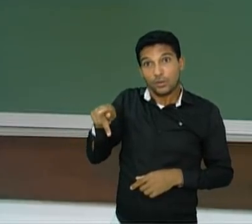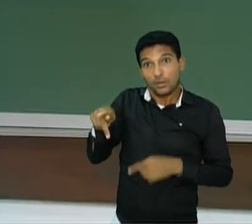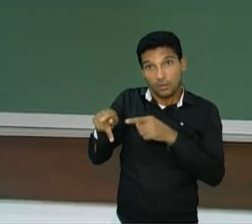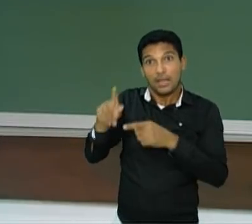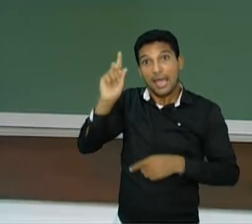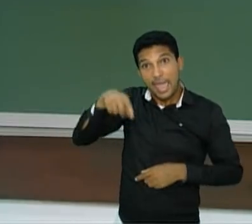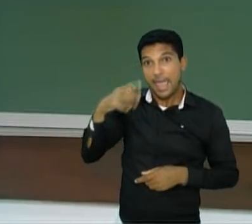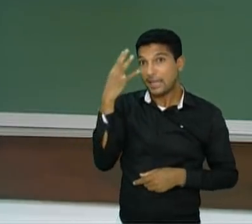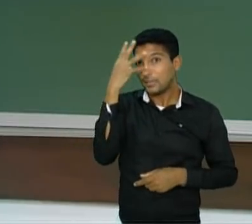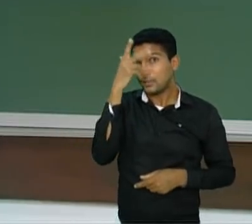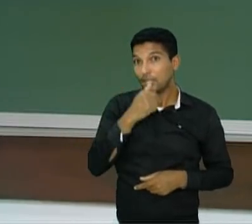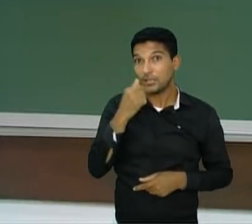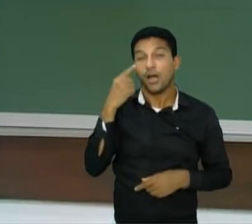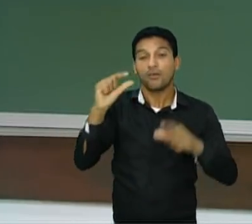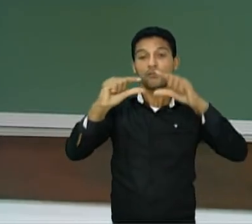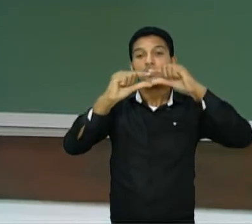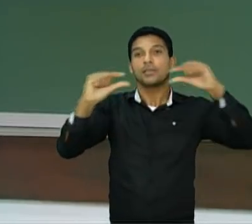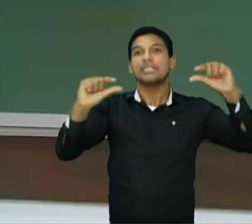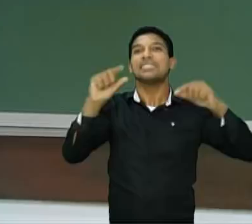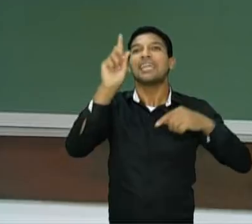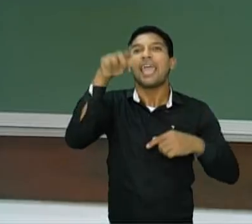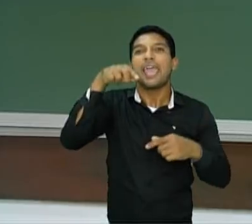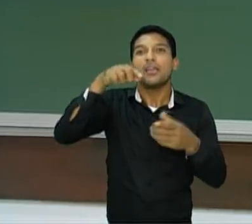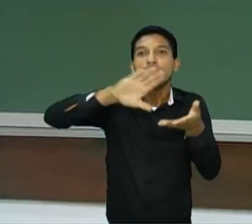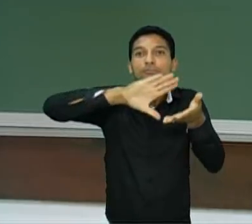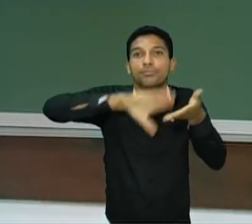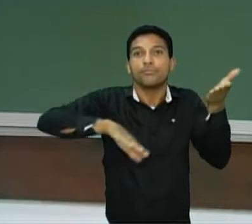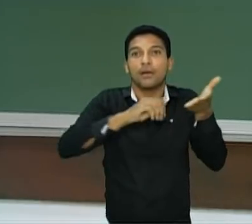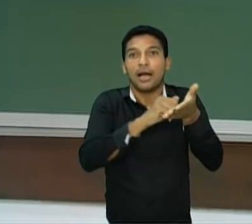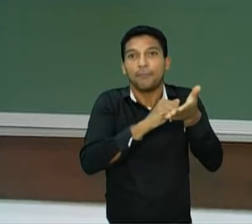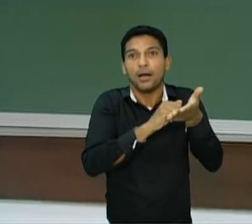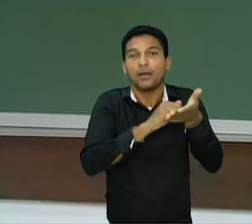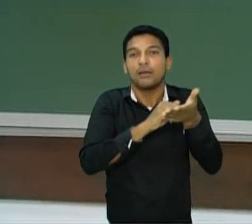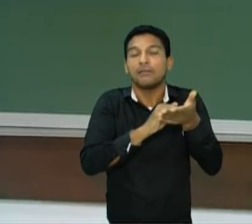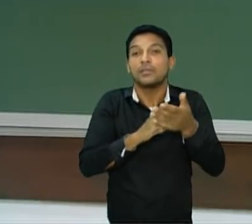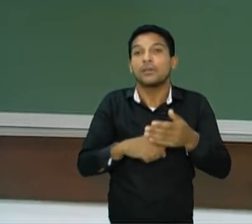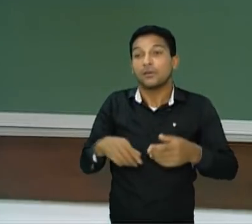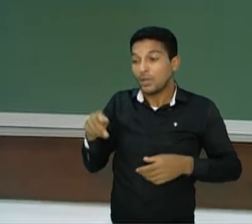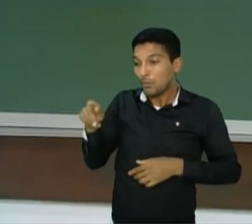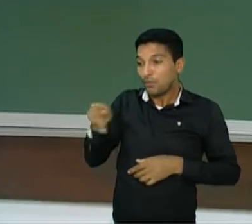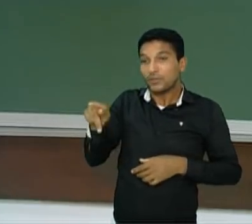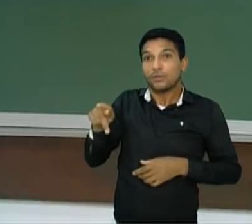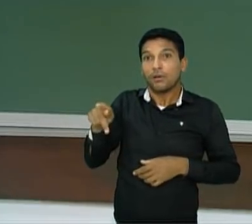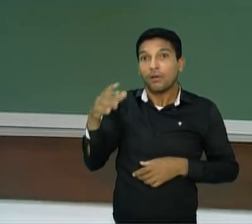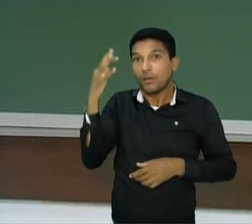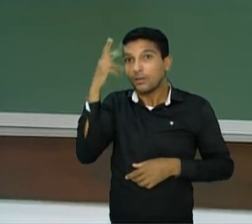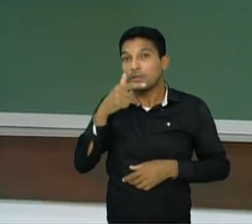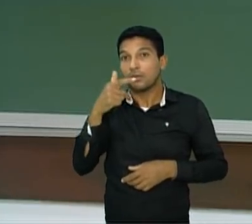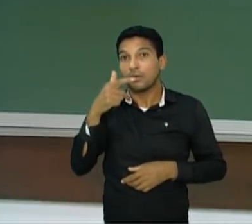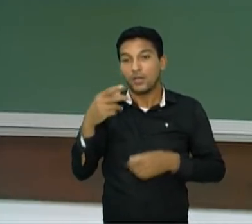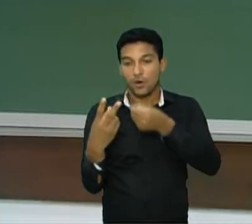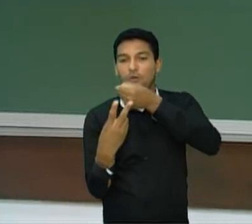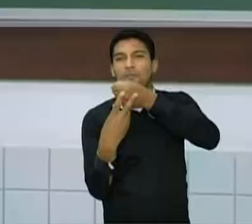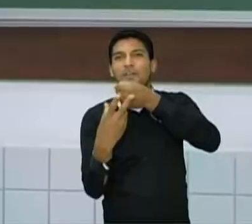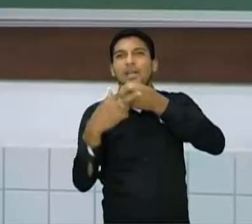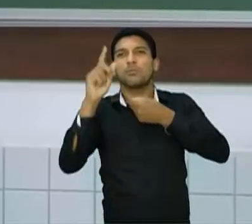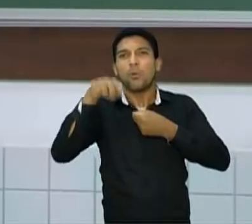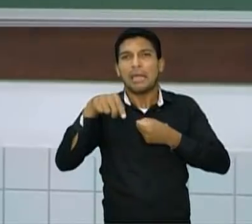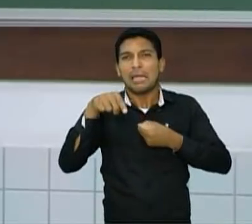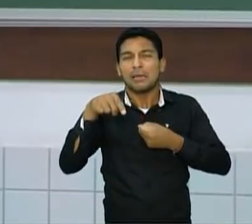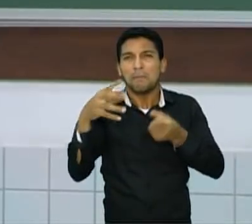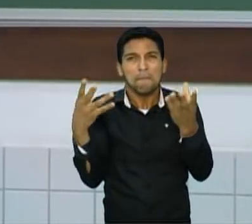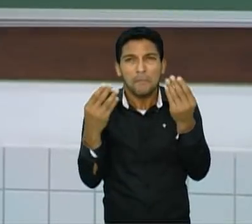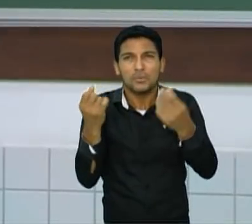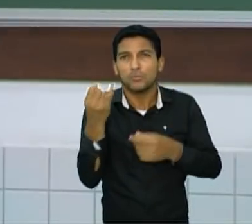Fica quase igual. Este verbo, ele não está ali como núcleo, ele não é tão importante assim. Ele está ali